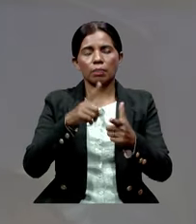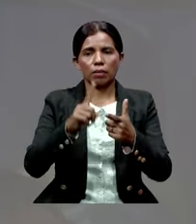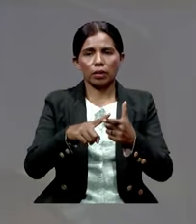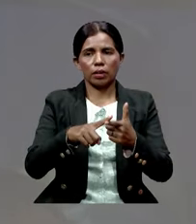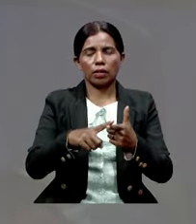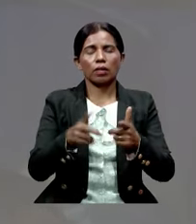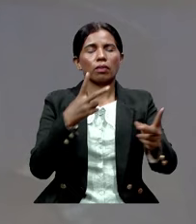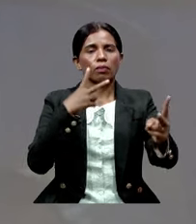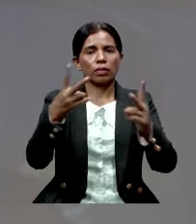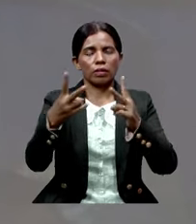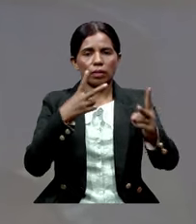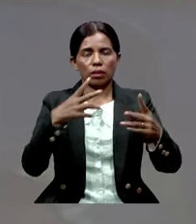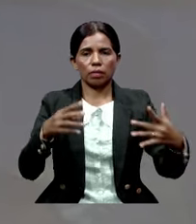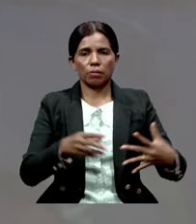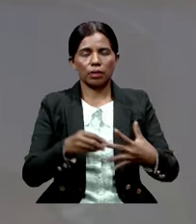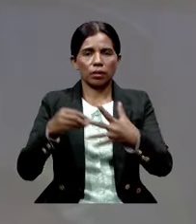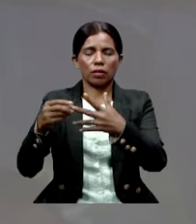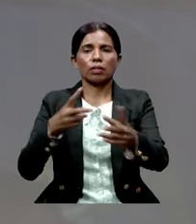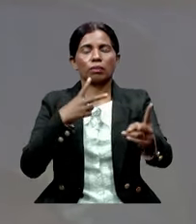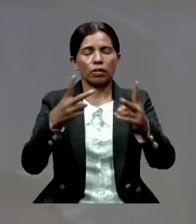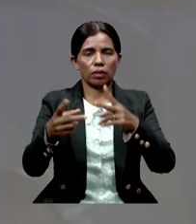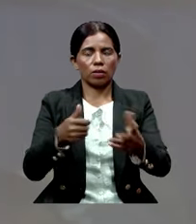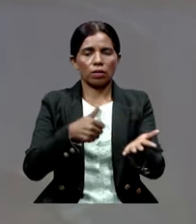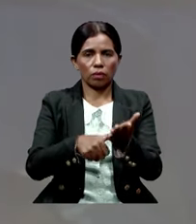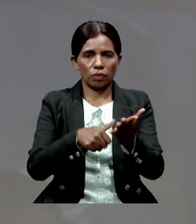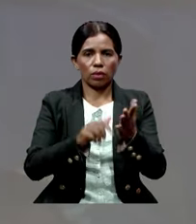visita oficial, será ou visita por convite, será.